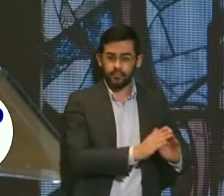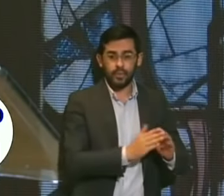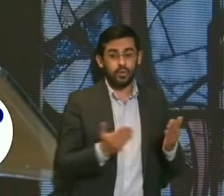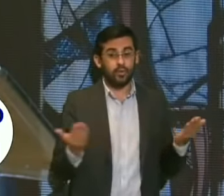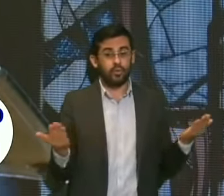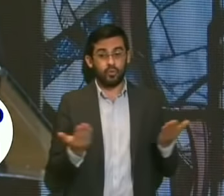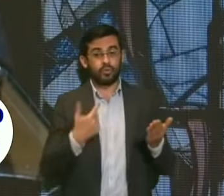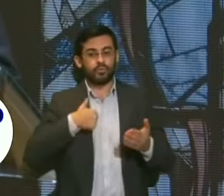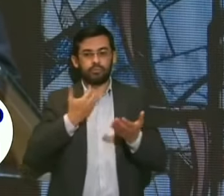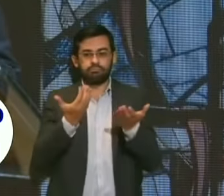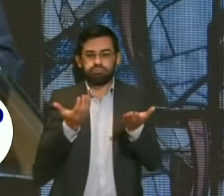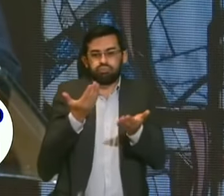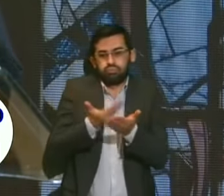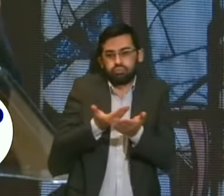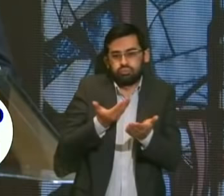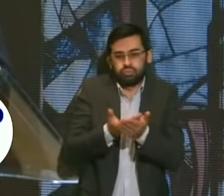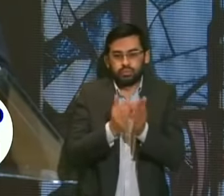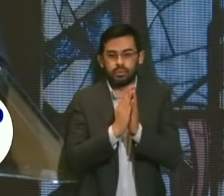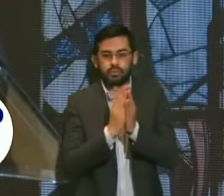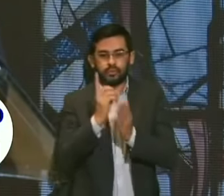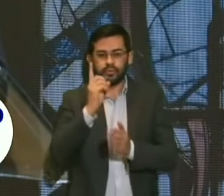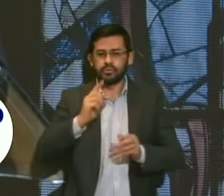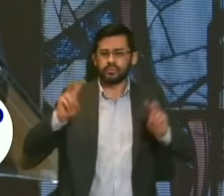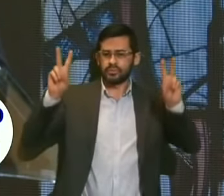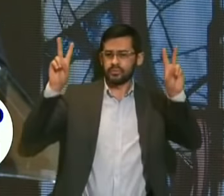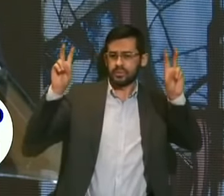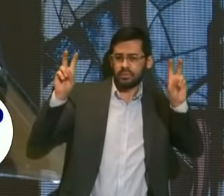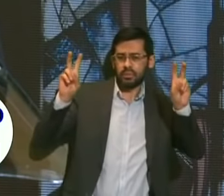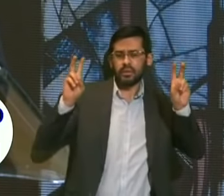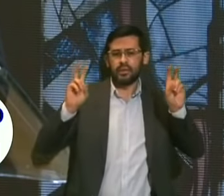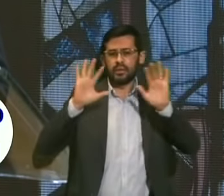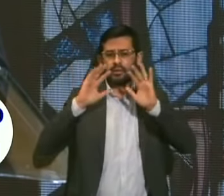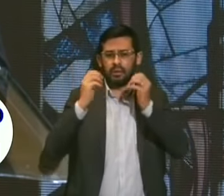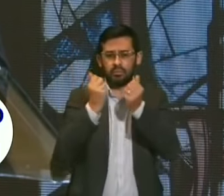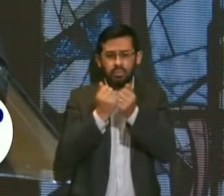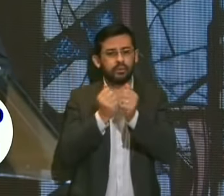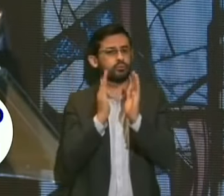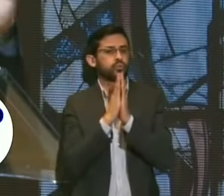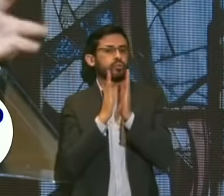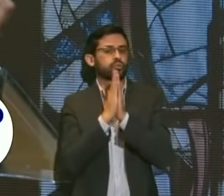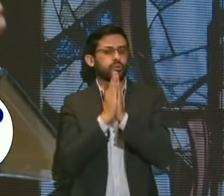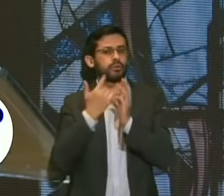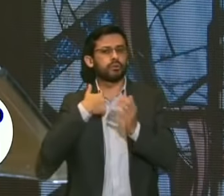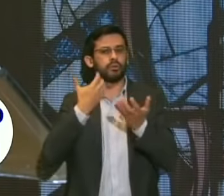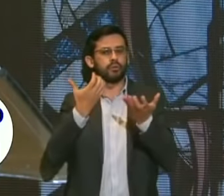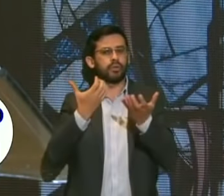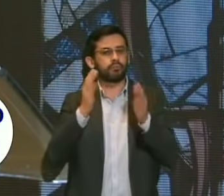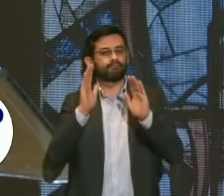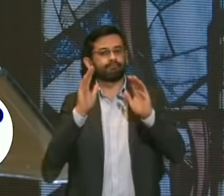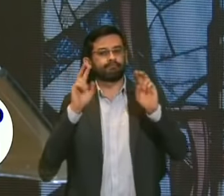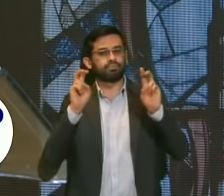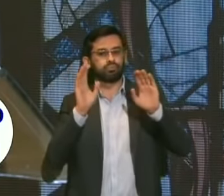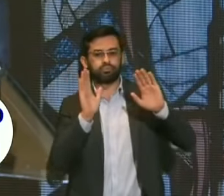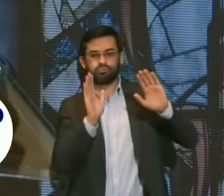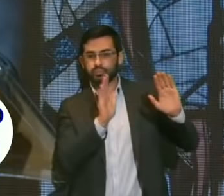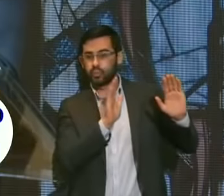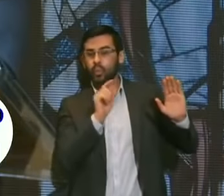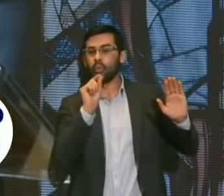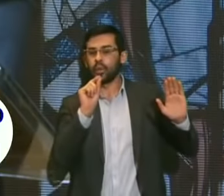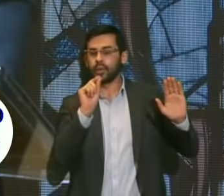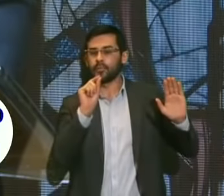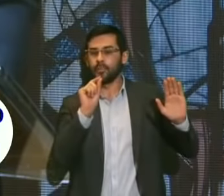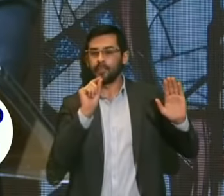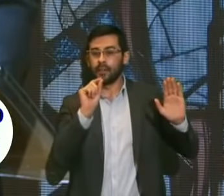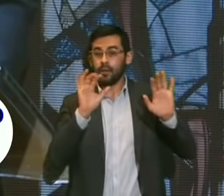Deus nessa campanha que a gente está fazendo de oração. E eu queria fazer um parênteses aqui, tá?